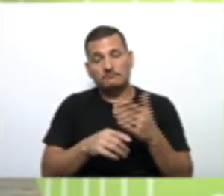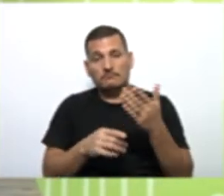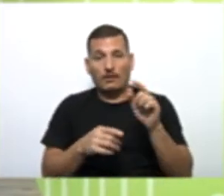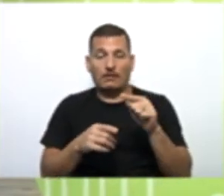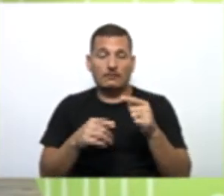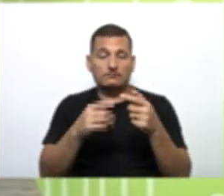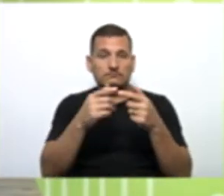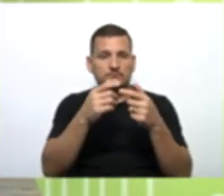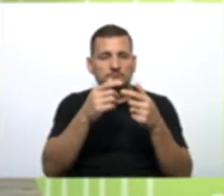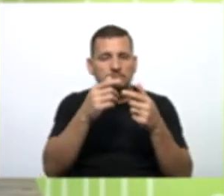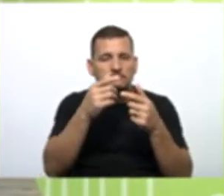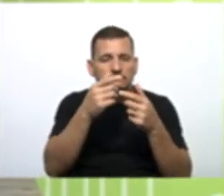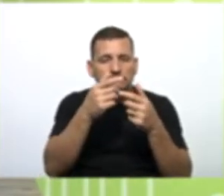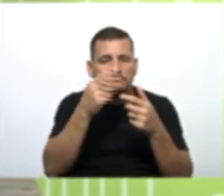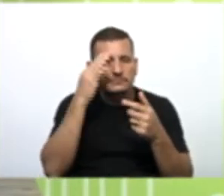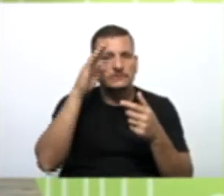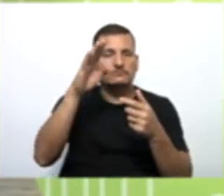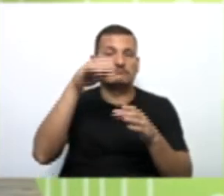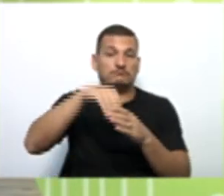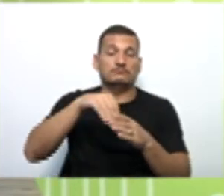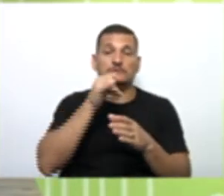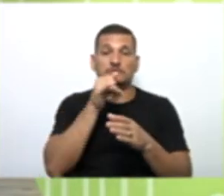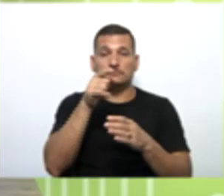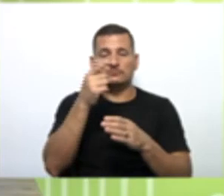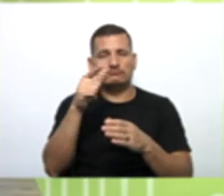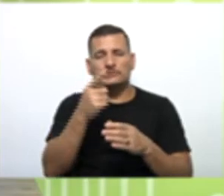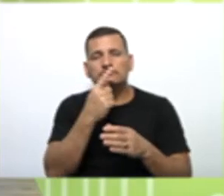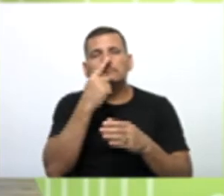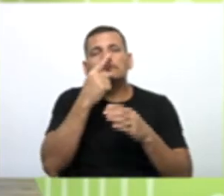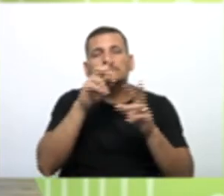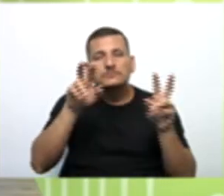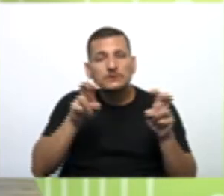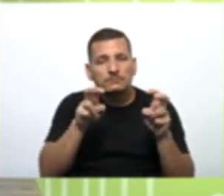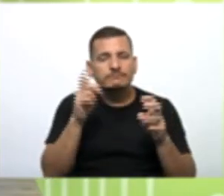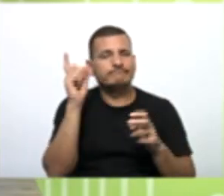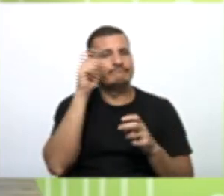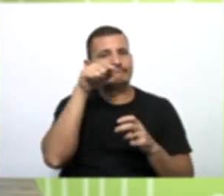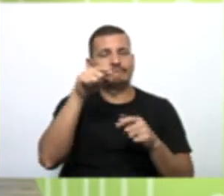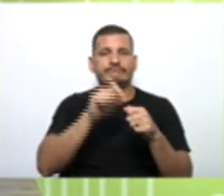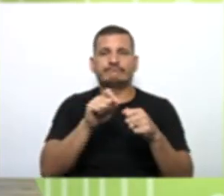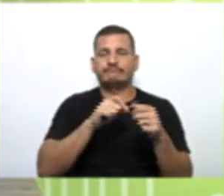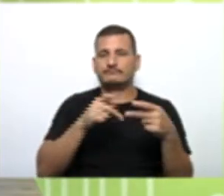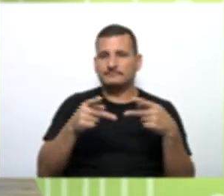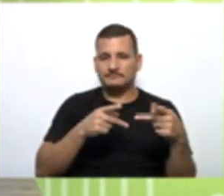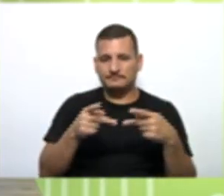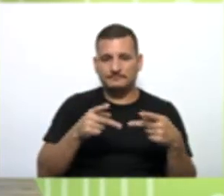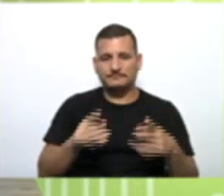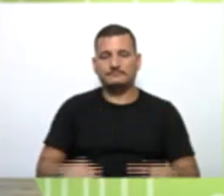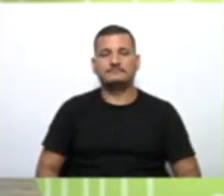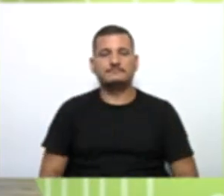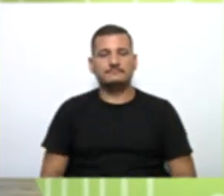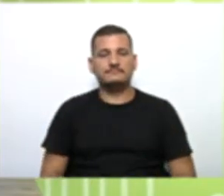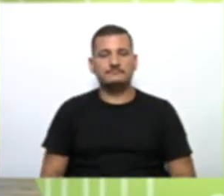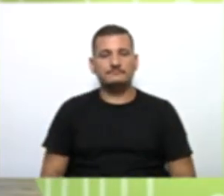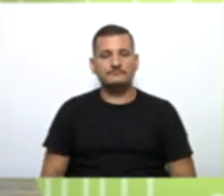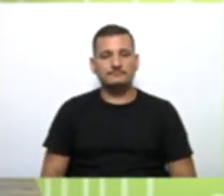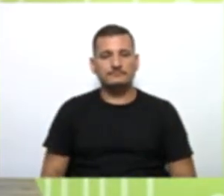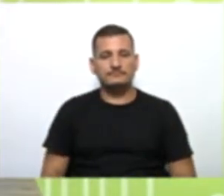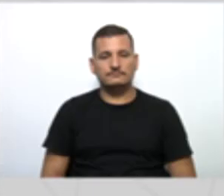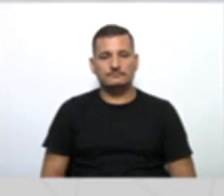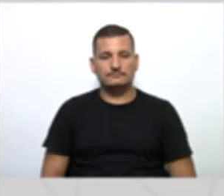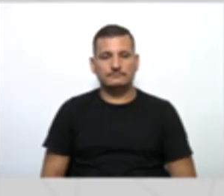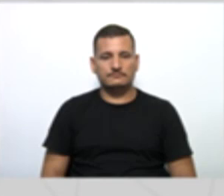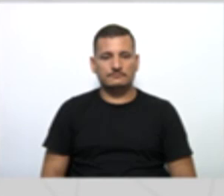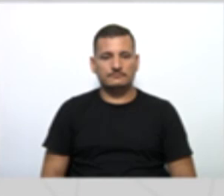elementos principais. Porque se você não tem muita afinidade com o assunto, vai ficar difícil de você fazer o projeto. E além desses elementos, nós temos